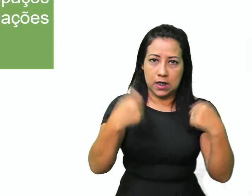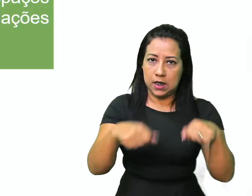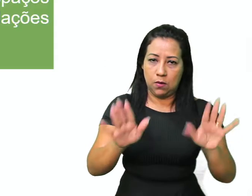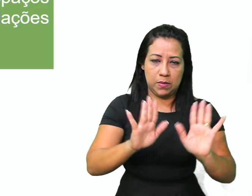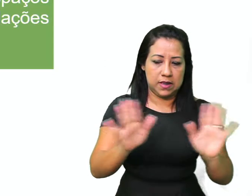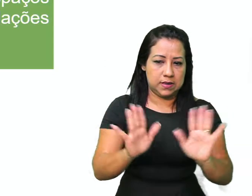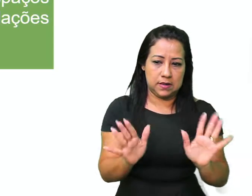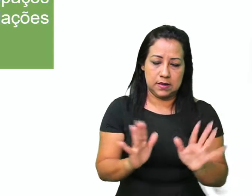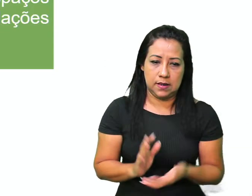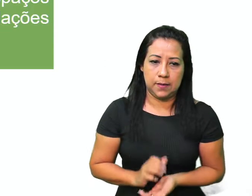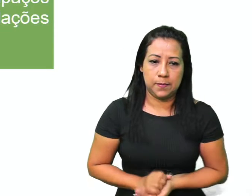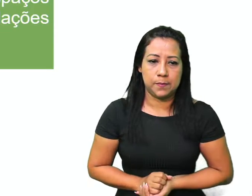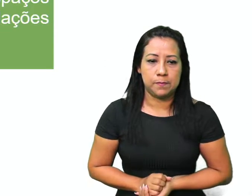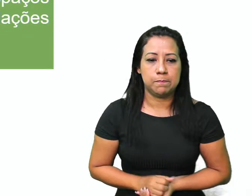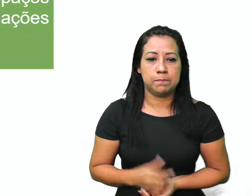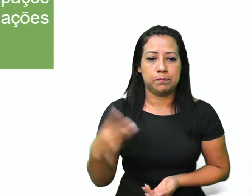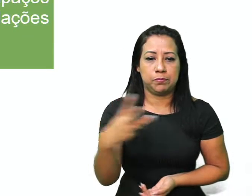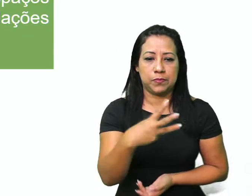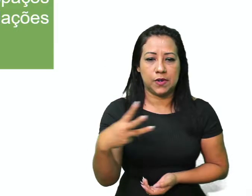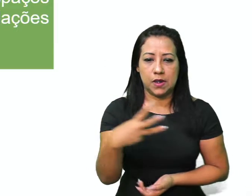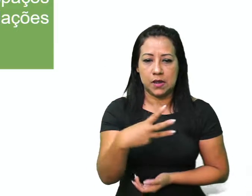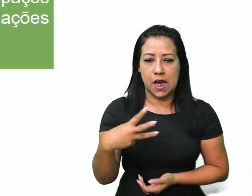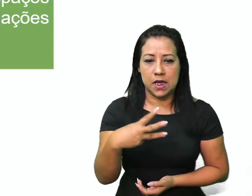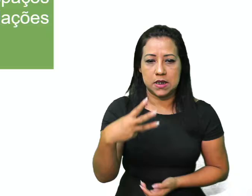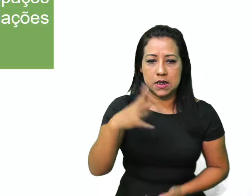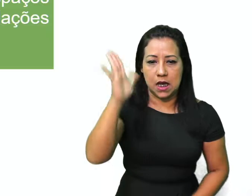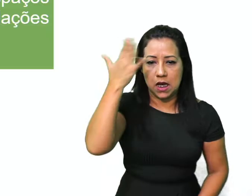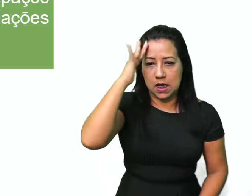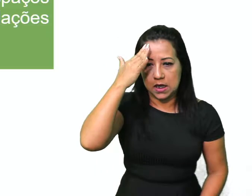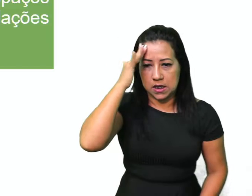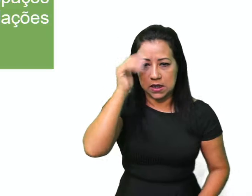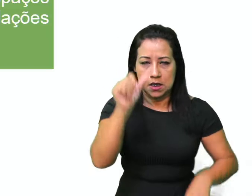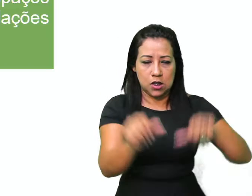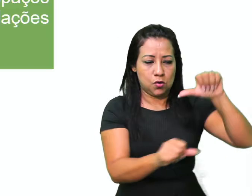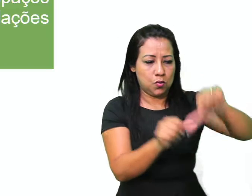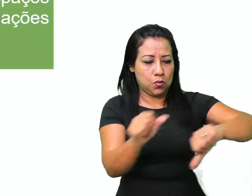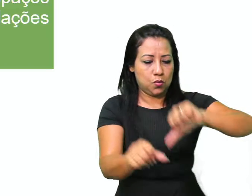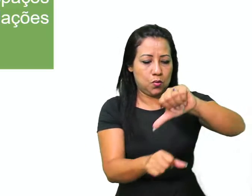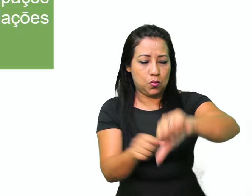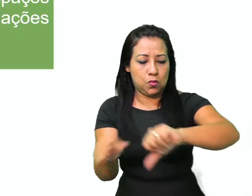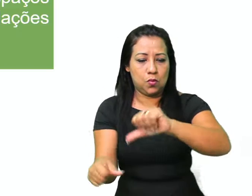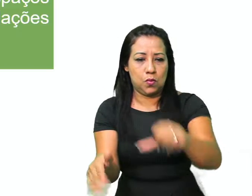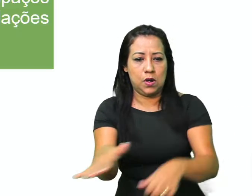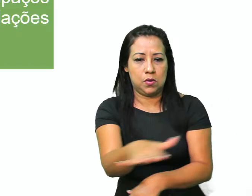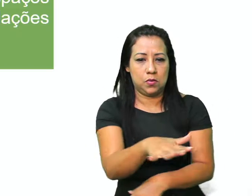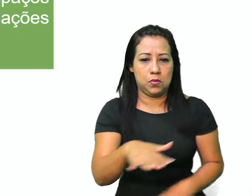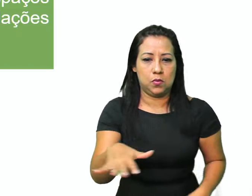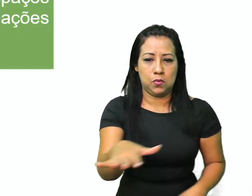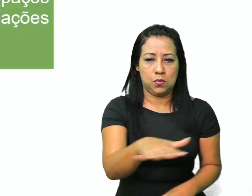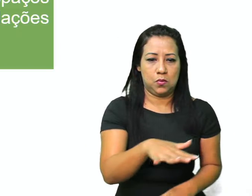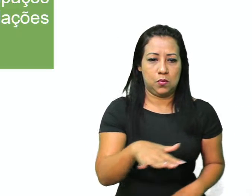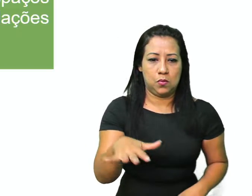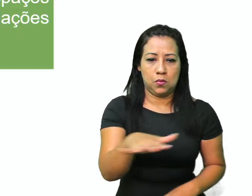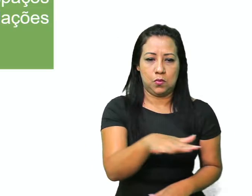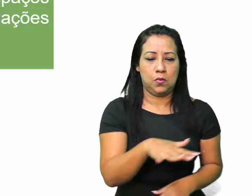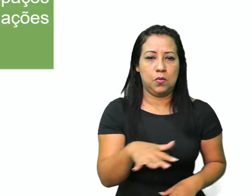No 3, compreender as transformações dos espaços geográficos como produto das relações socioeconômicas e culturais de